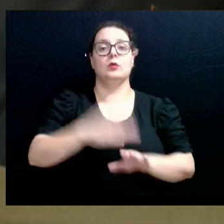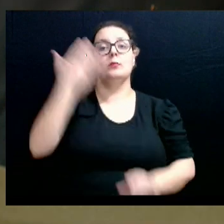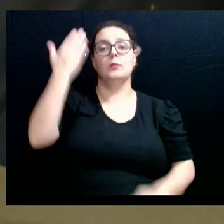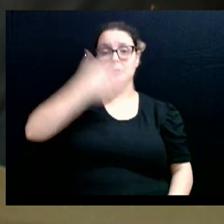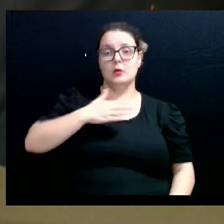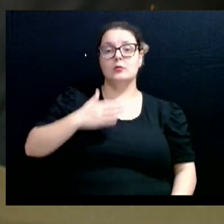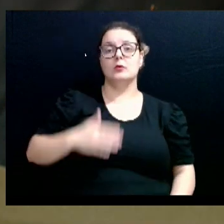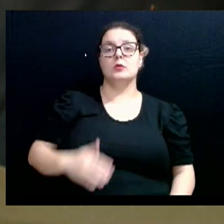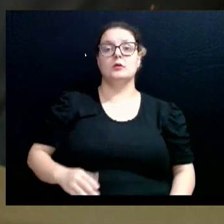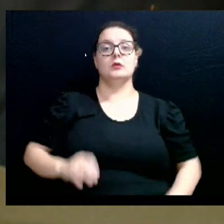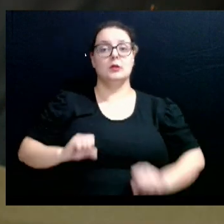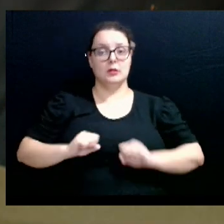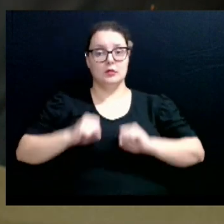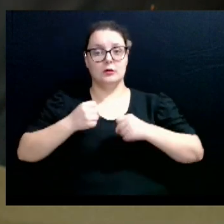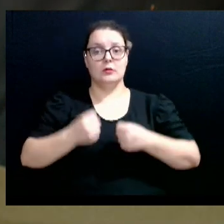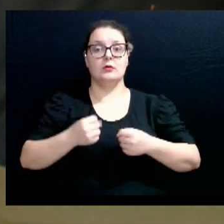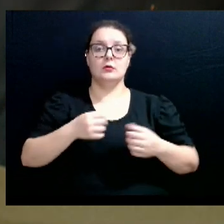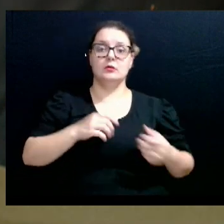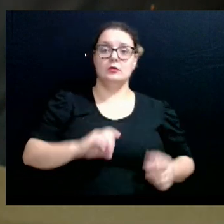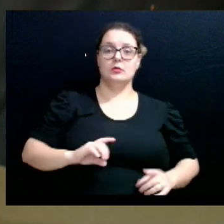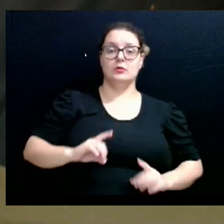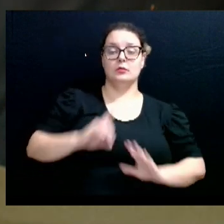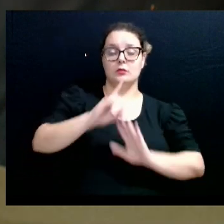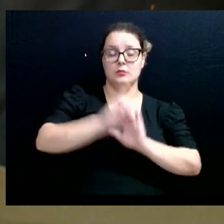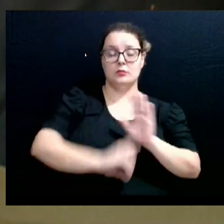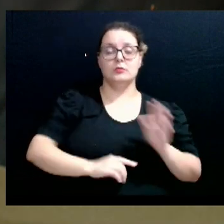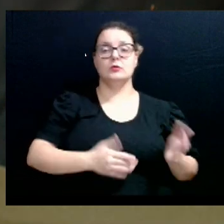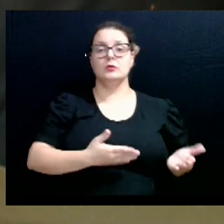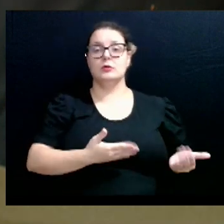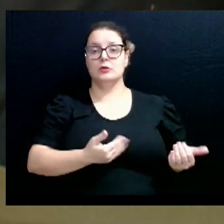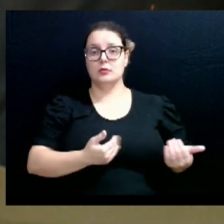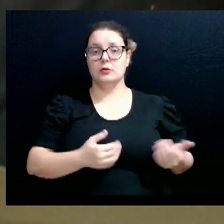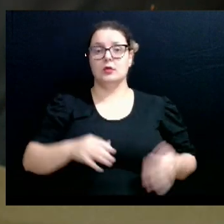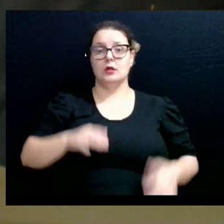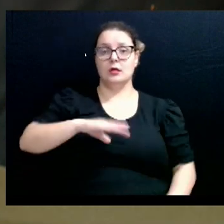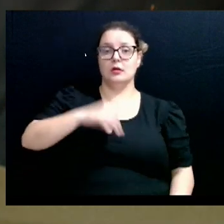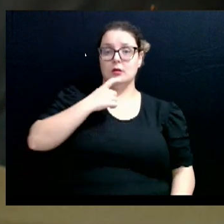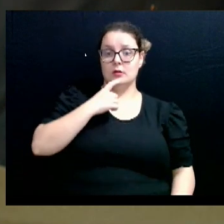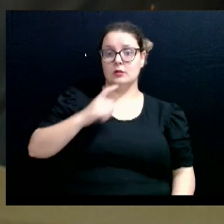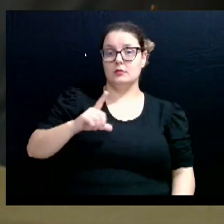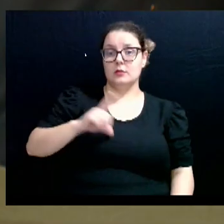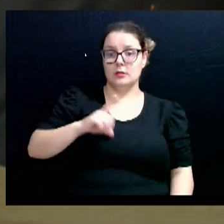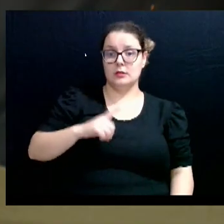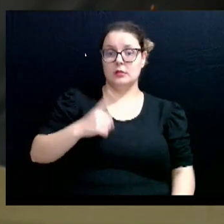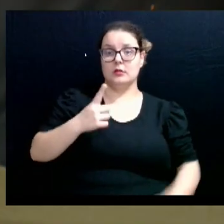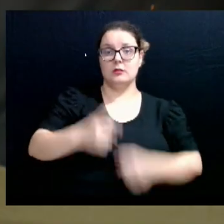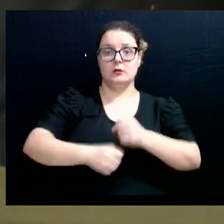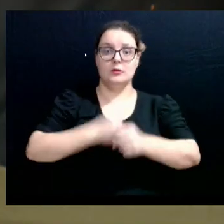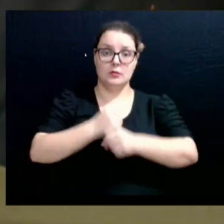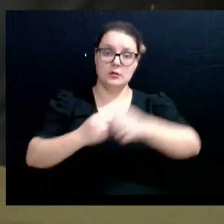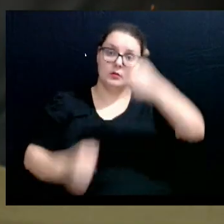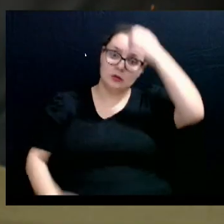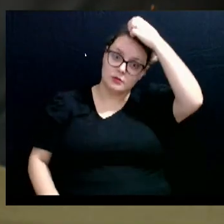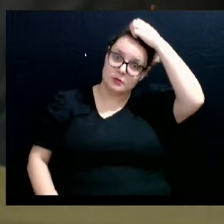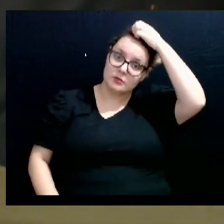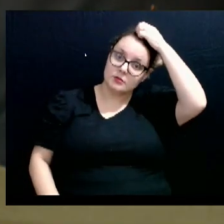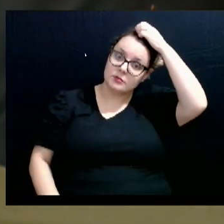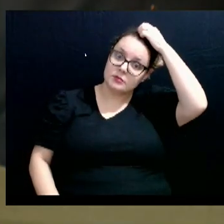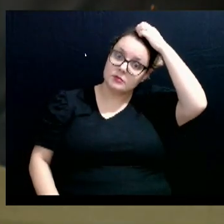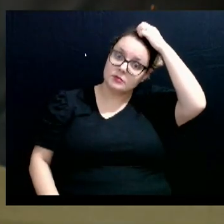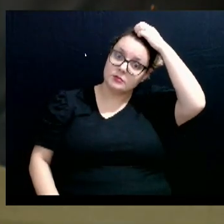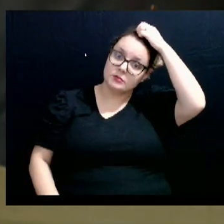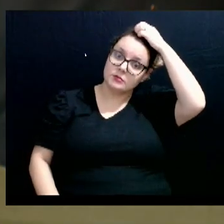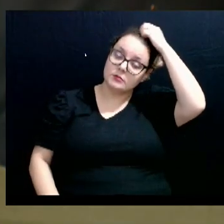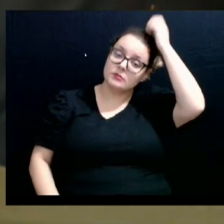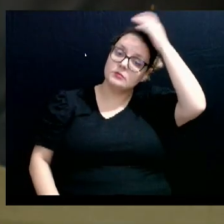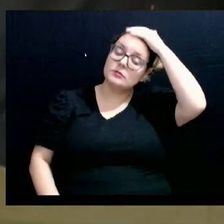direitos da juventude em Campinas há pelo menos um ano, né? Então precisa comprovar aí que vocês estão